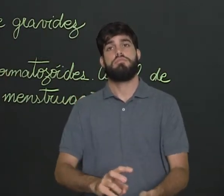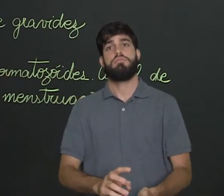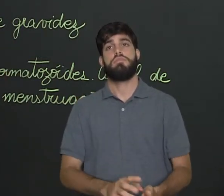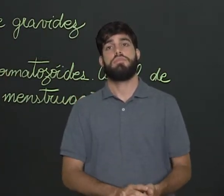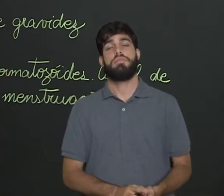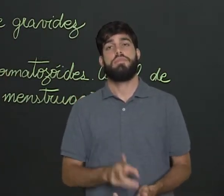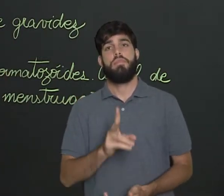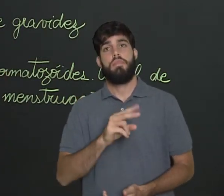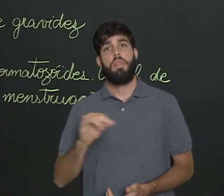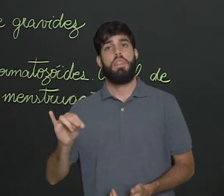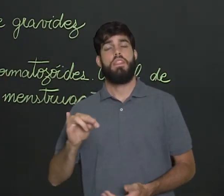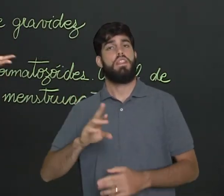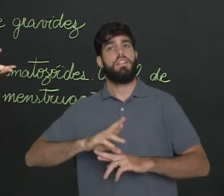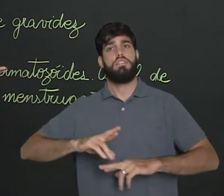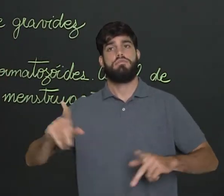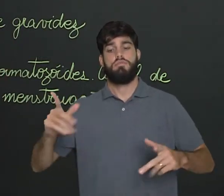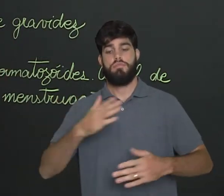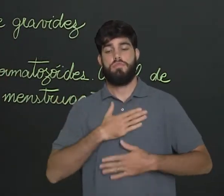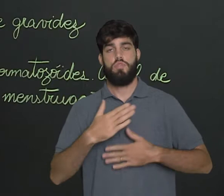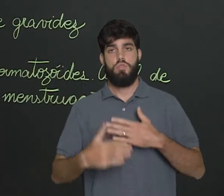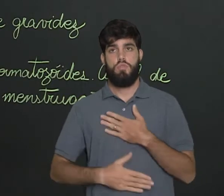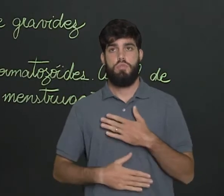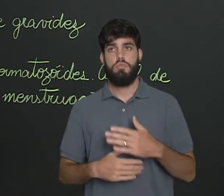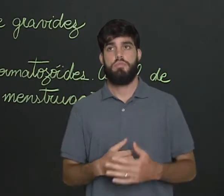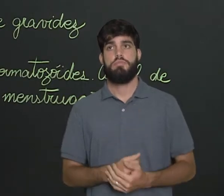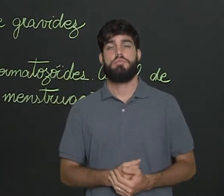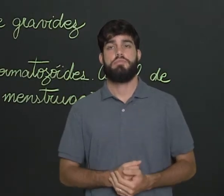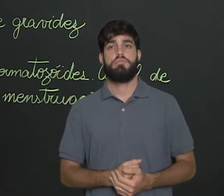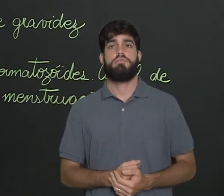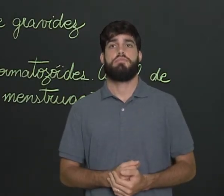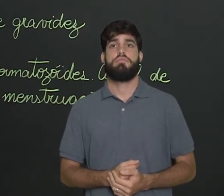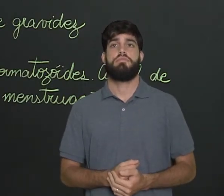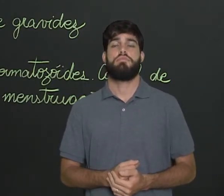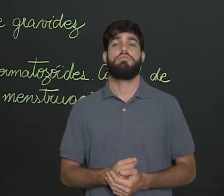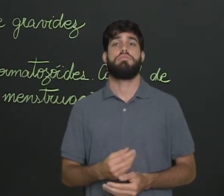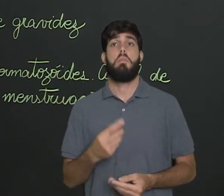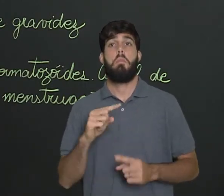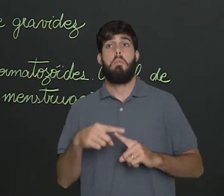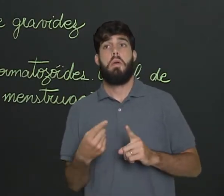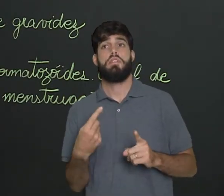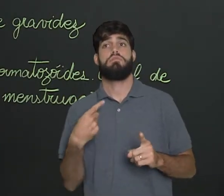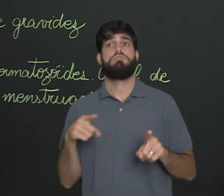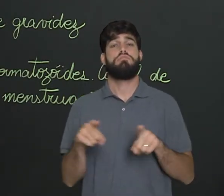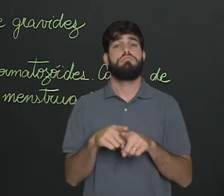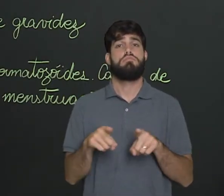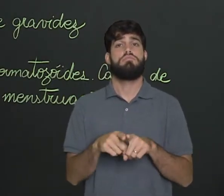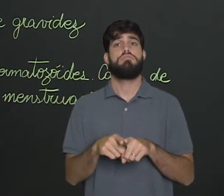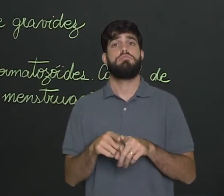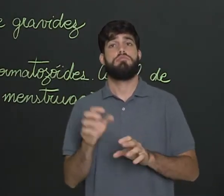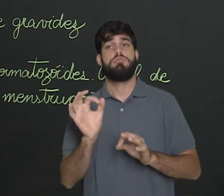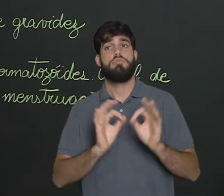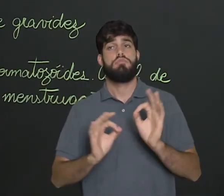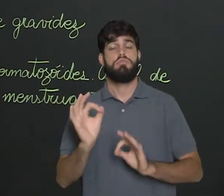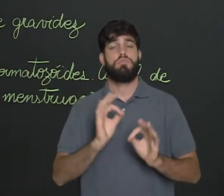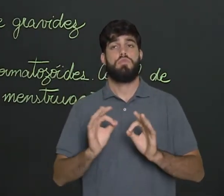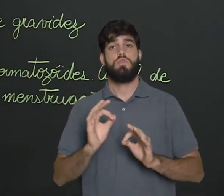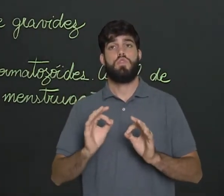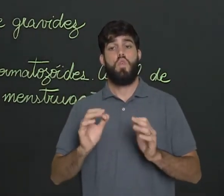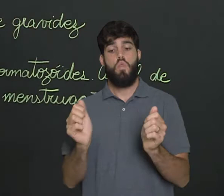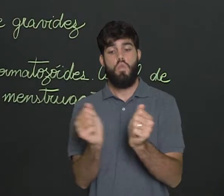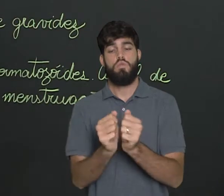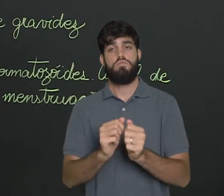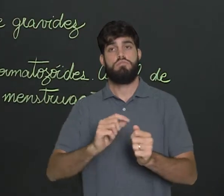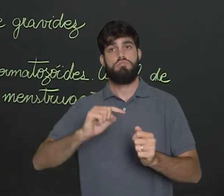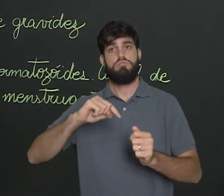a corrente sanguínea e vai atuar em diferentes partes do corpo. Vai atuar nas partes do corpo, mas também vai atuar